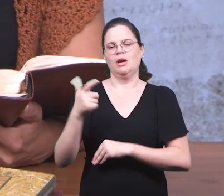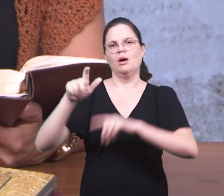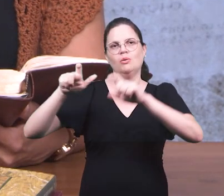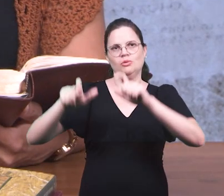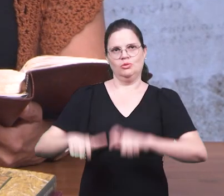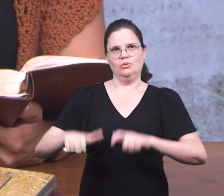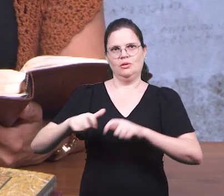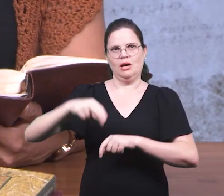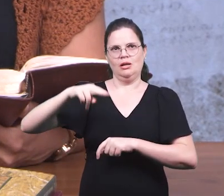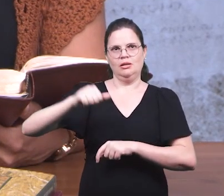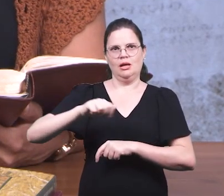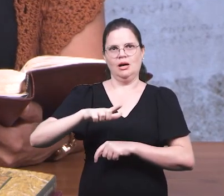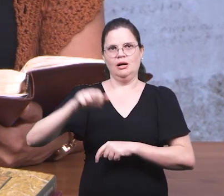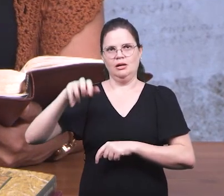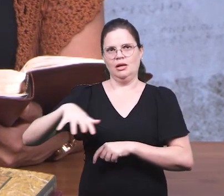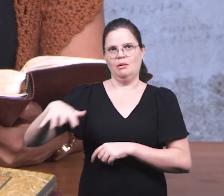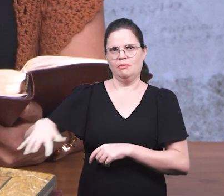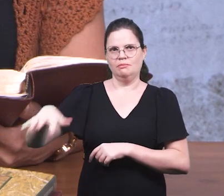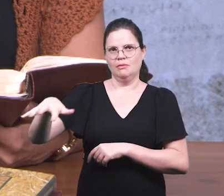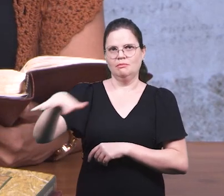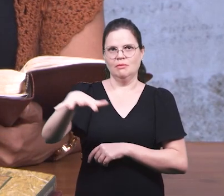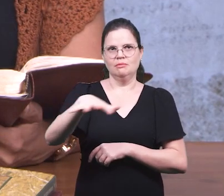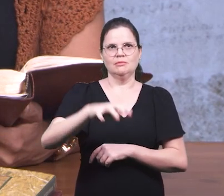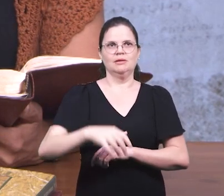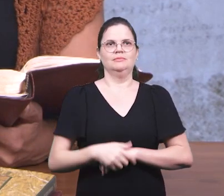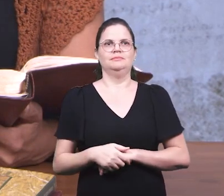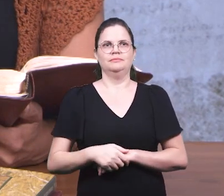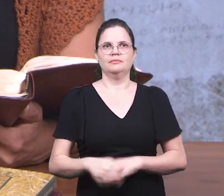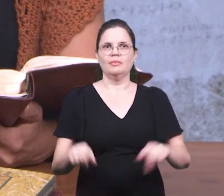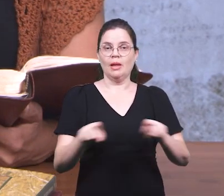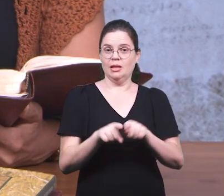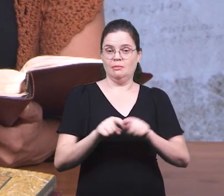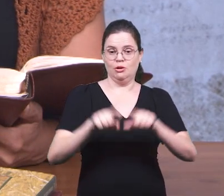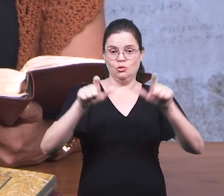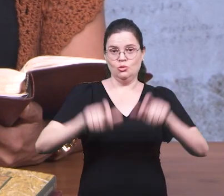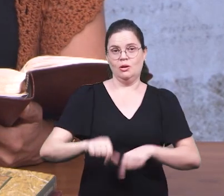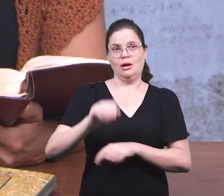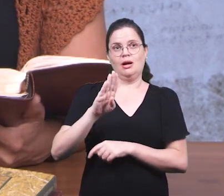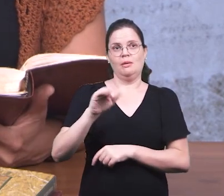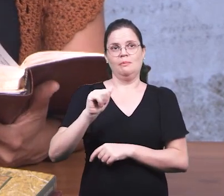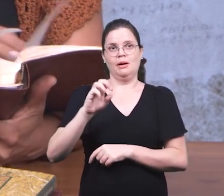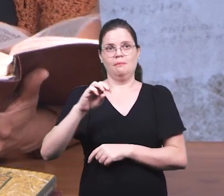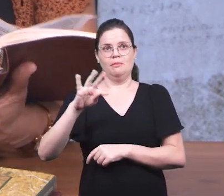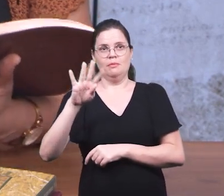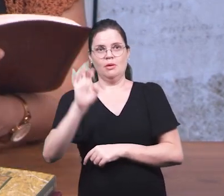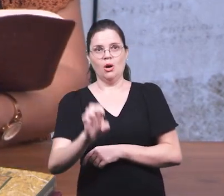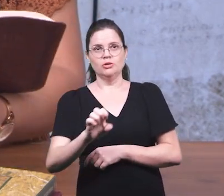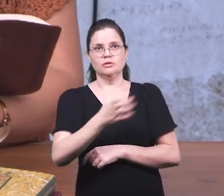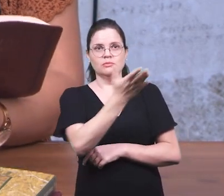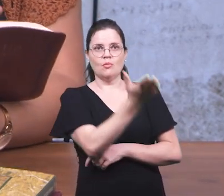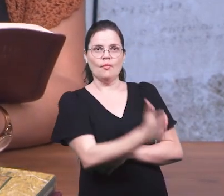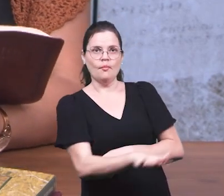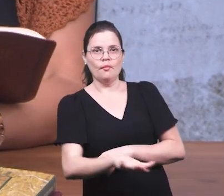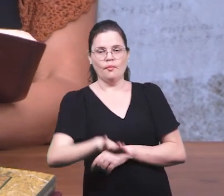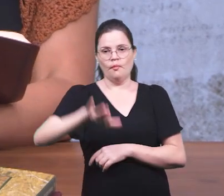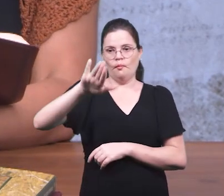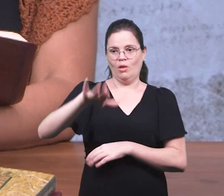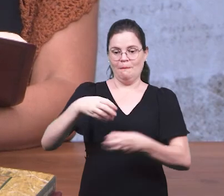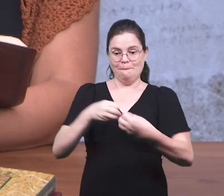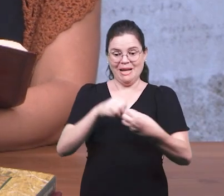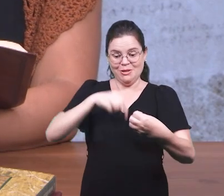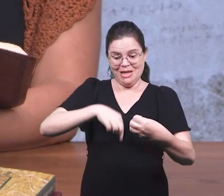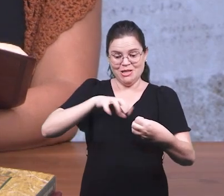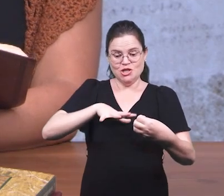de Naaliel para Bamote, e de Bamote ao vale que está no campo